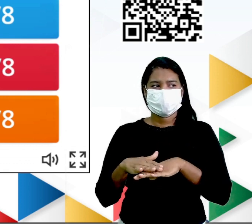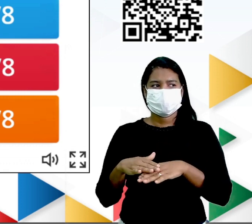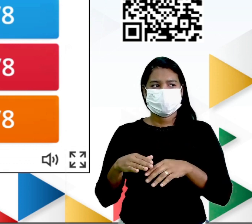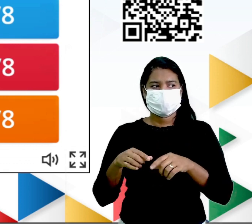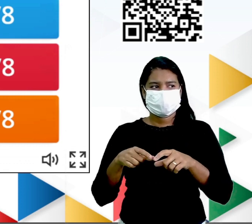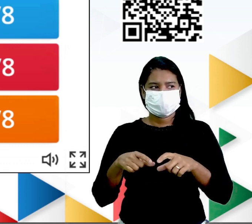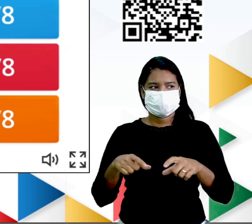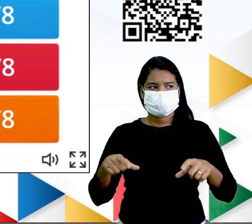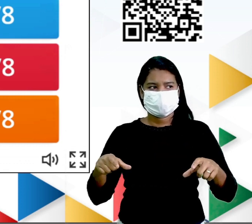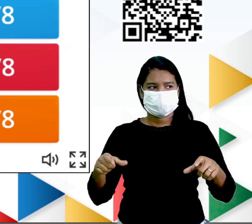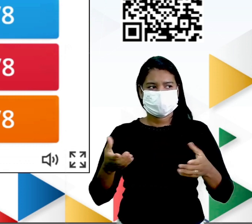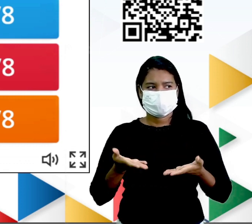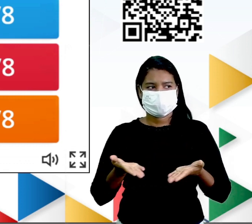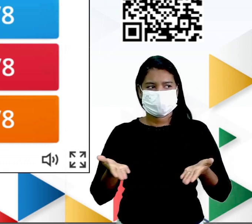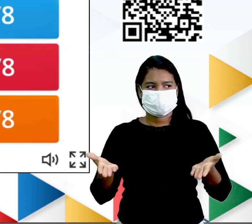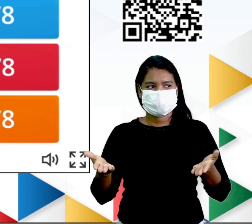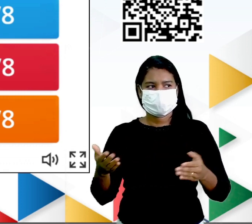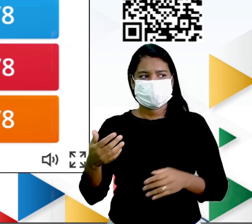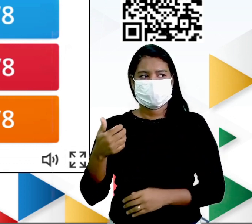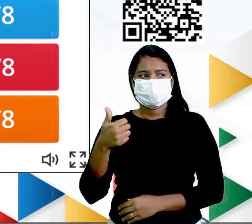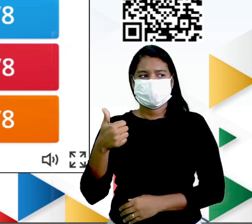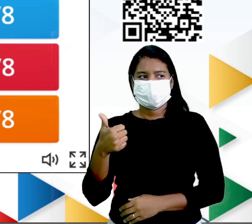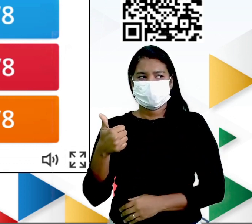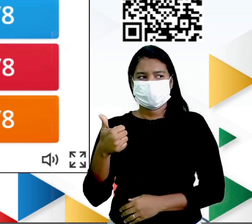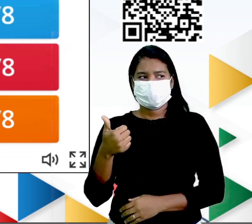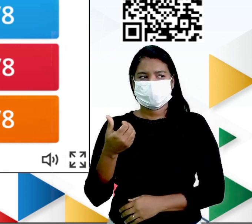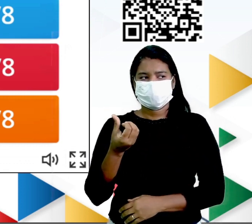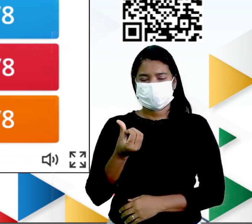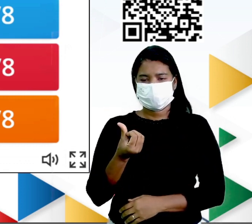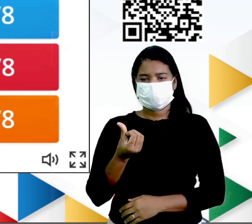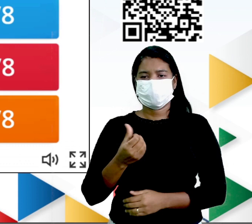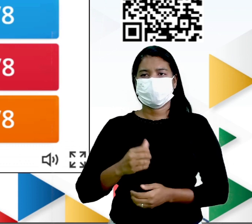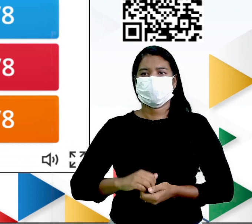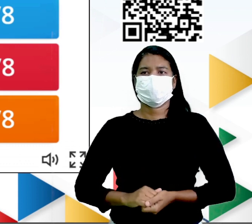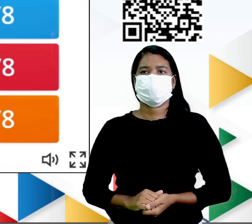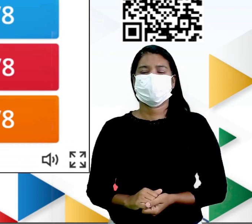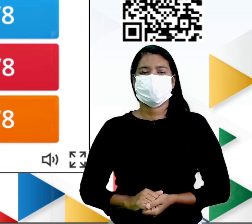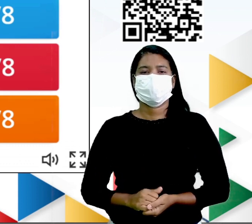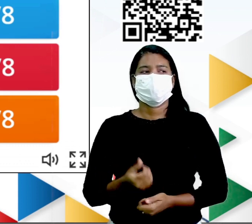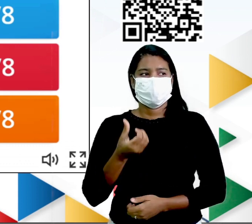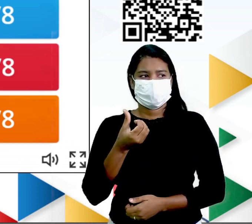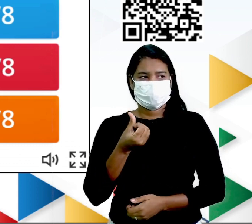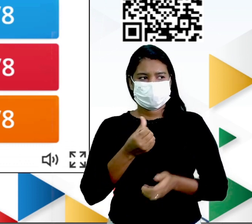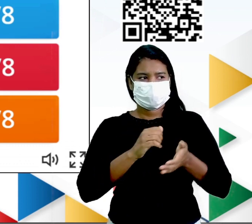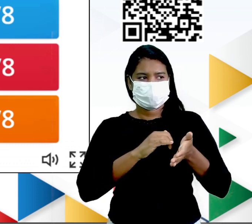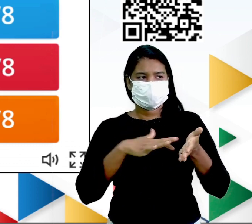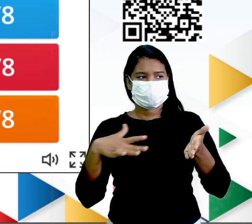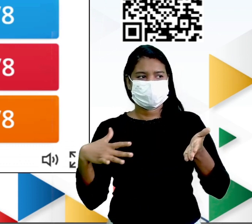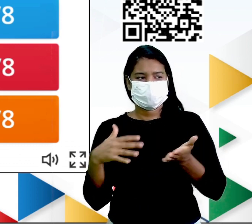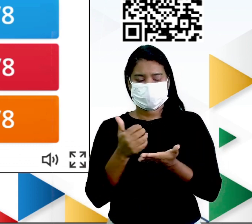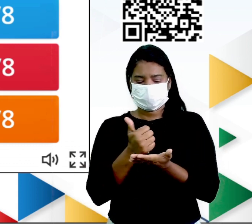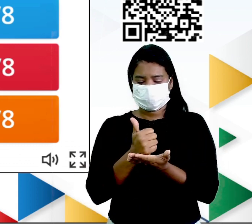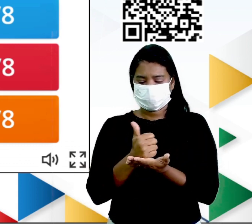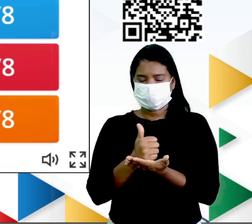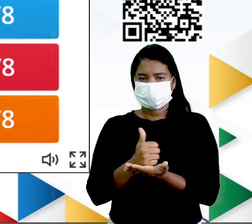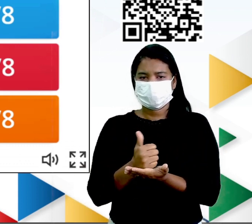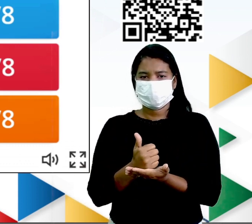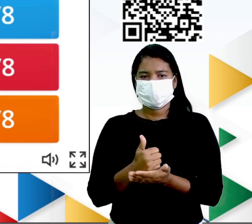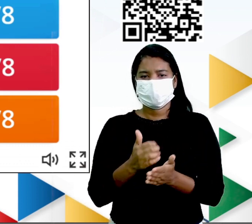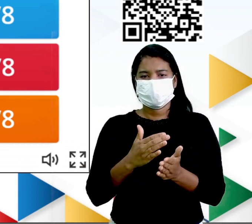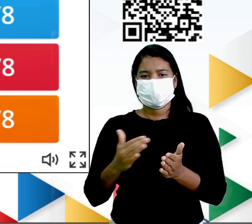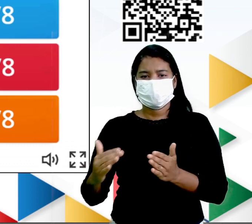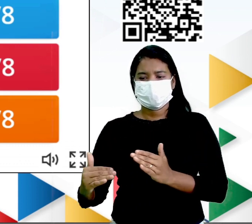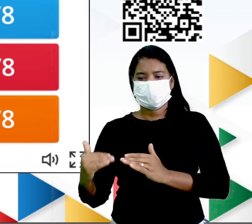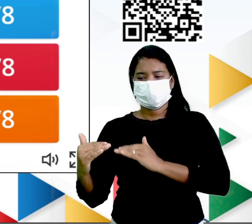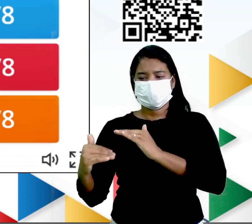que estamos na parte 1 de 6. Então são 6 tarefinhas, 6 games, 6 estágios para você